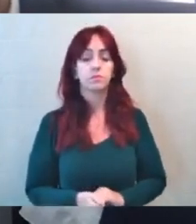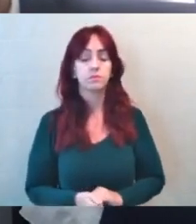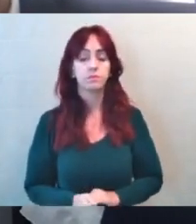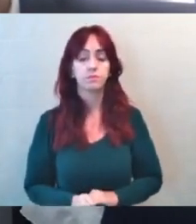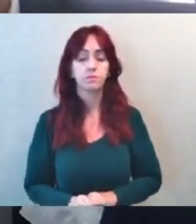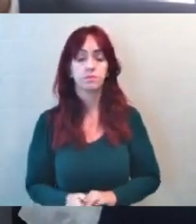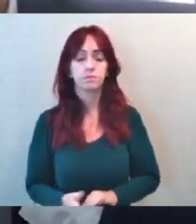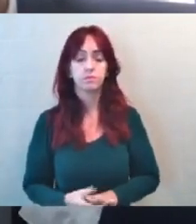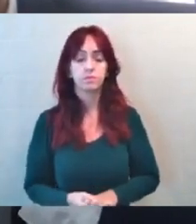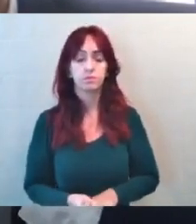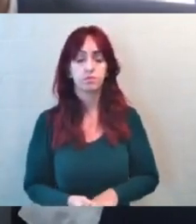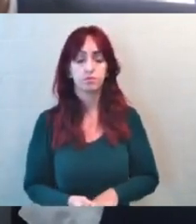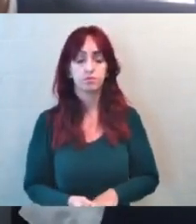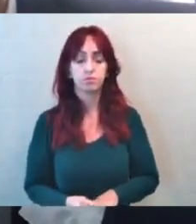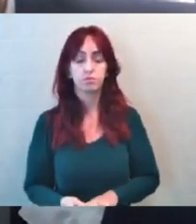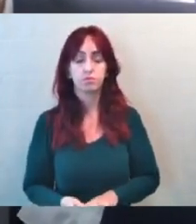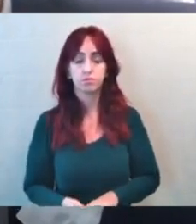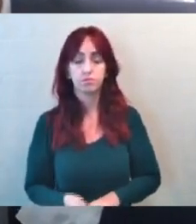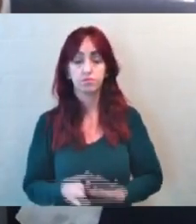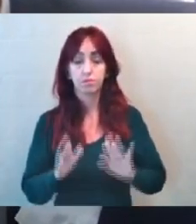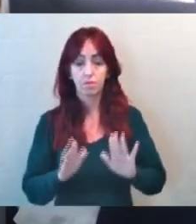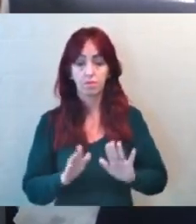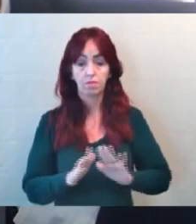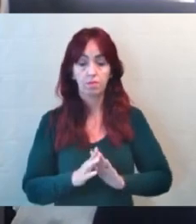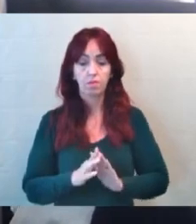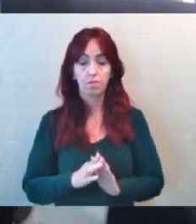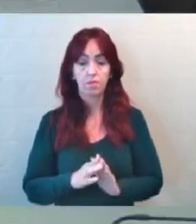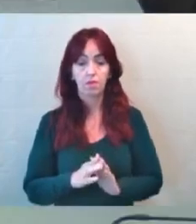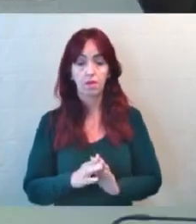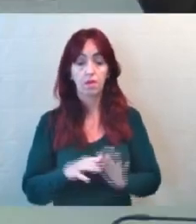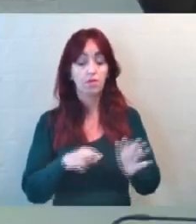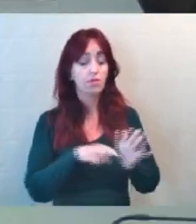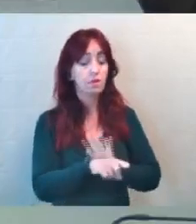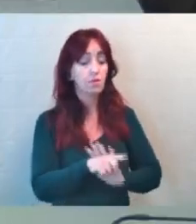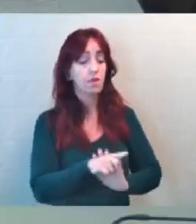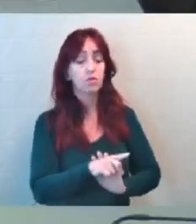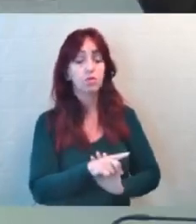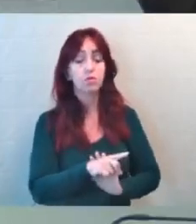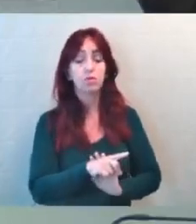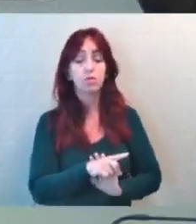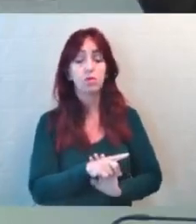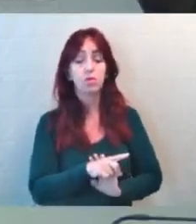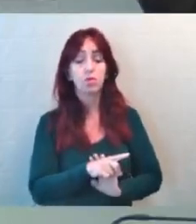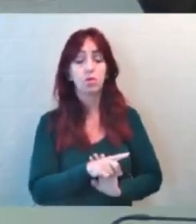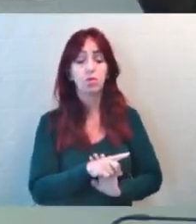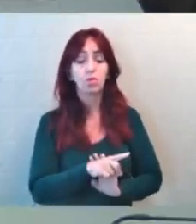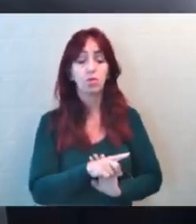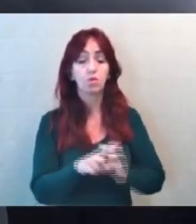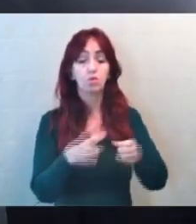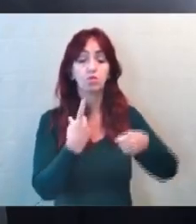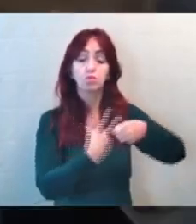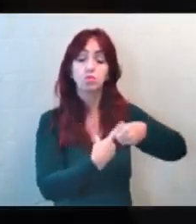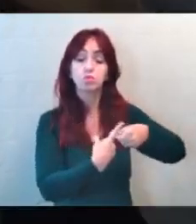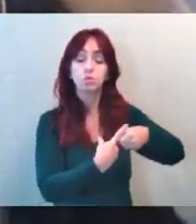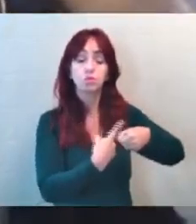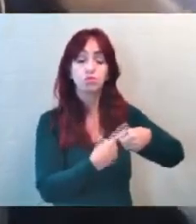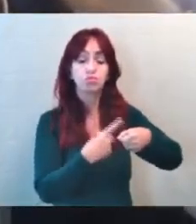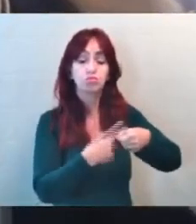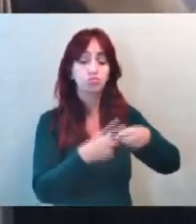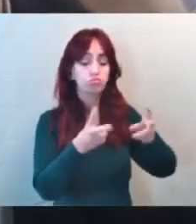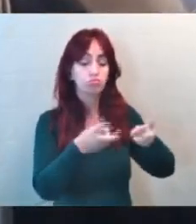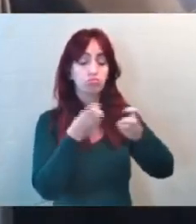André, na hora que você fez a pergunta, sumiu o áudio para a gente. Então, eu não entendi nem qual foi a dúvida do senhor.